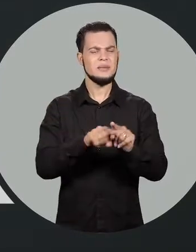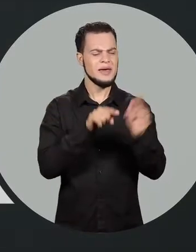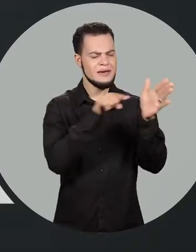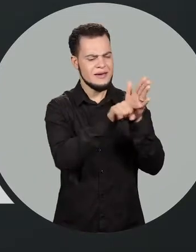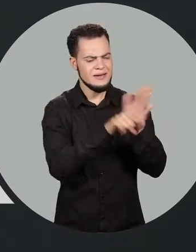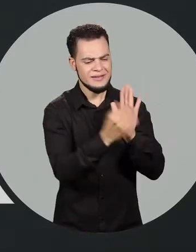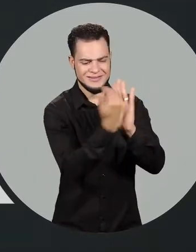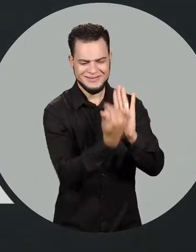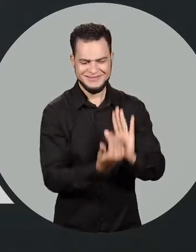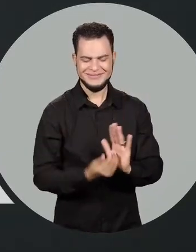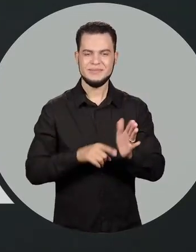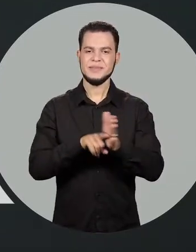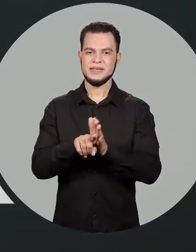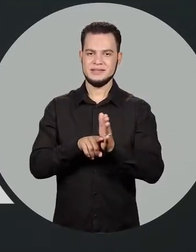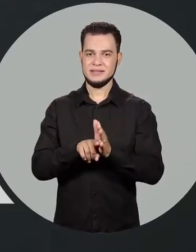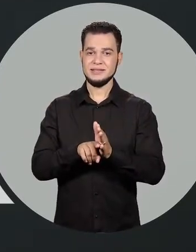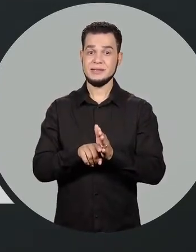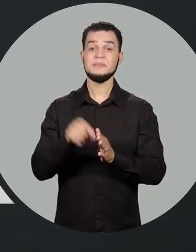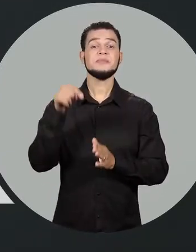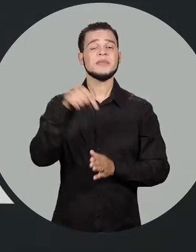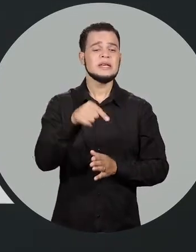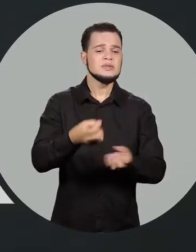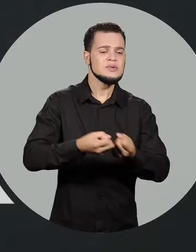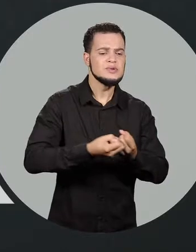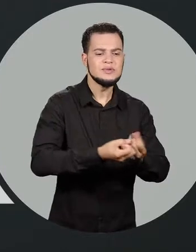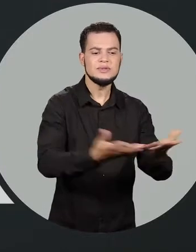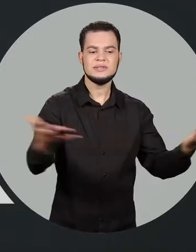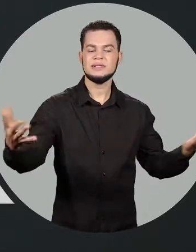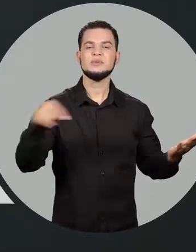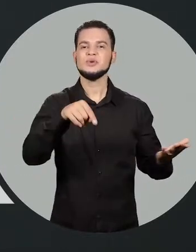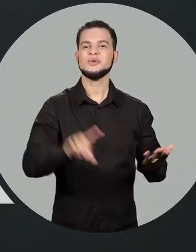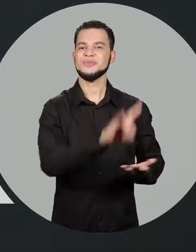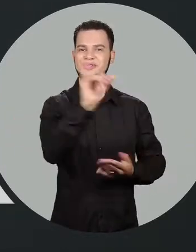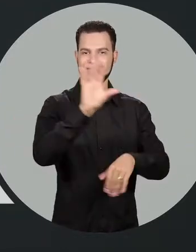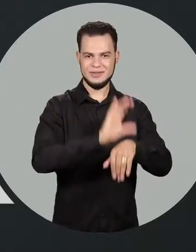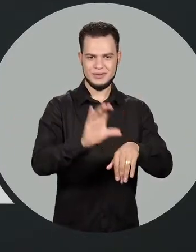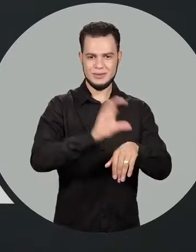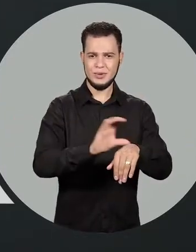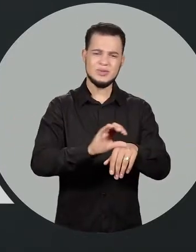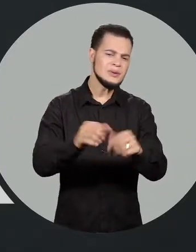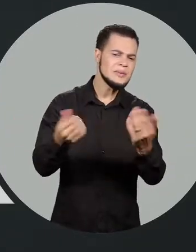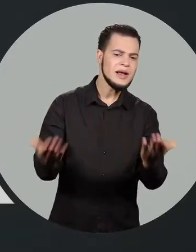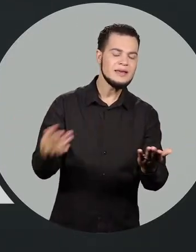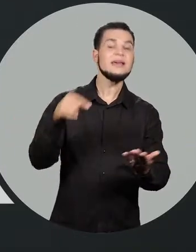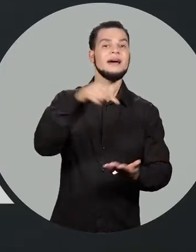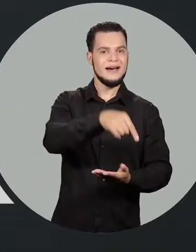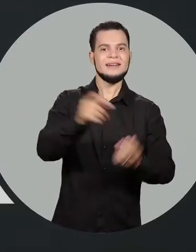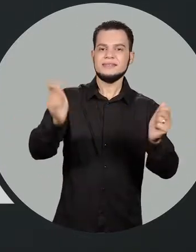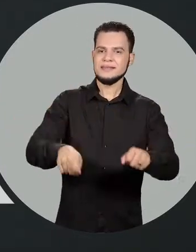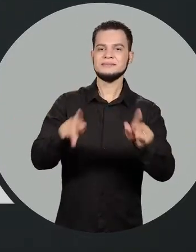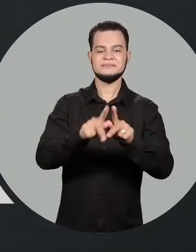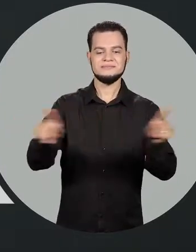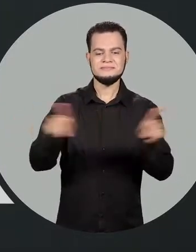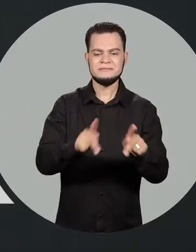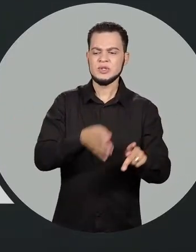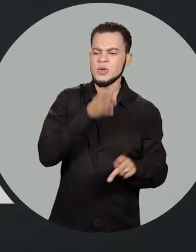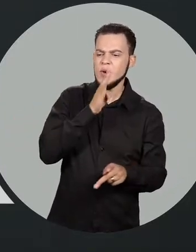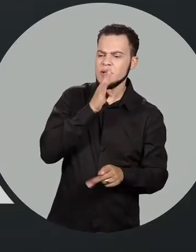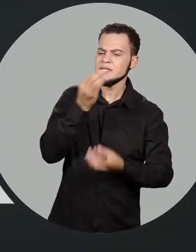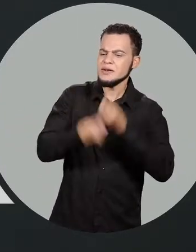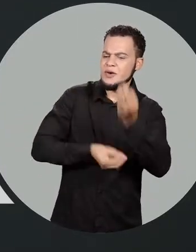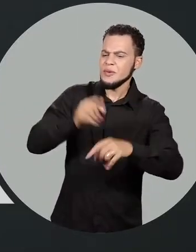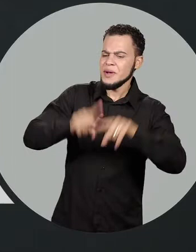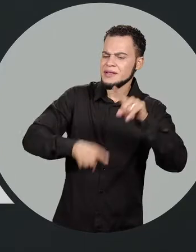pesquisa. Distribuído no dia do encontro de capacitação, esse kit permite que o professor conheça antecipadamente o material